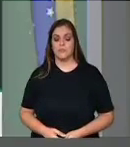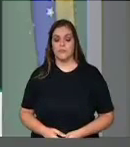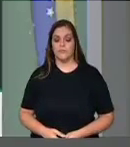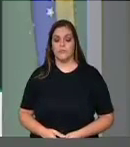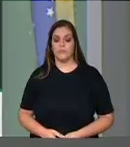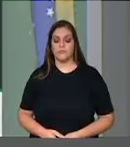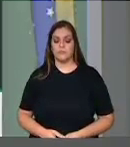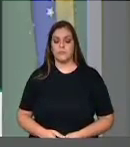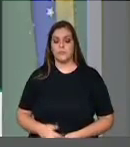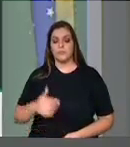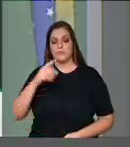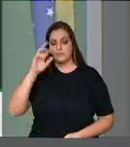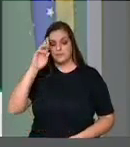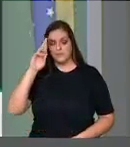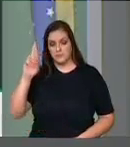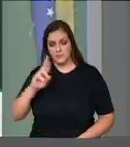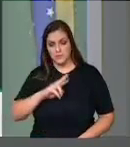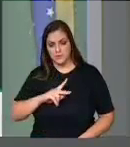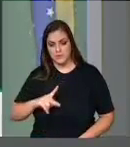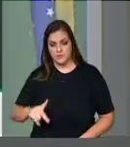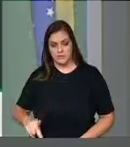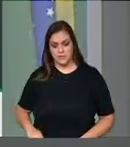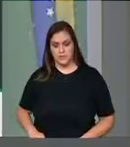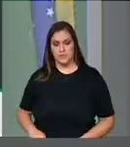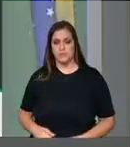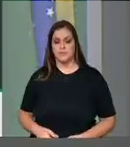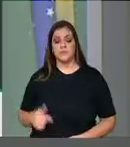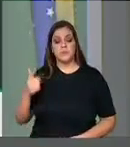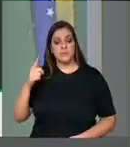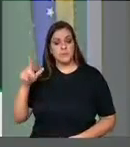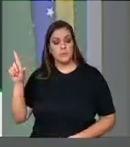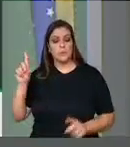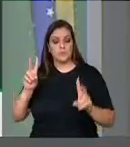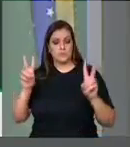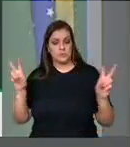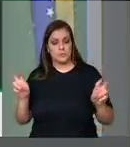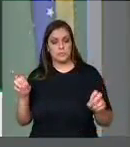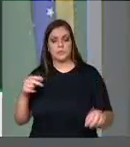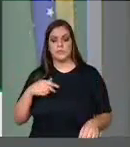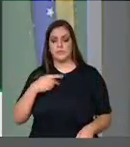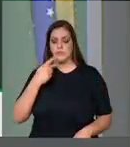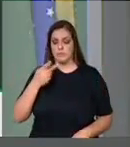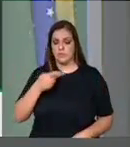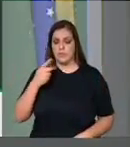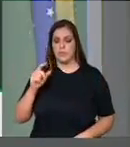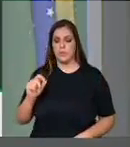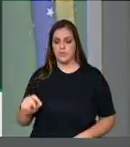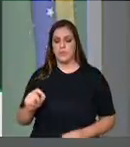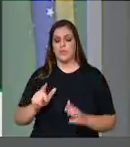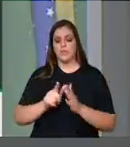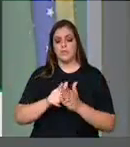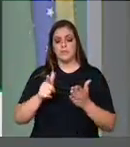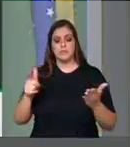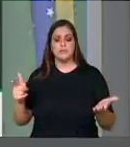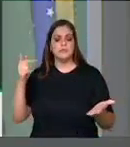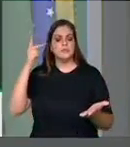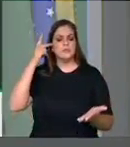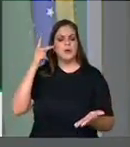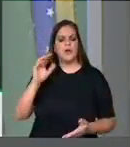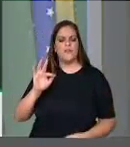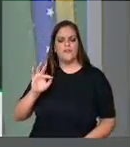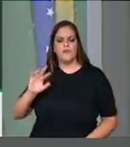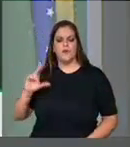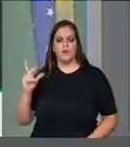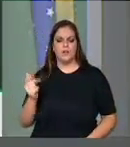presidente, eu queria aqui também me reportar a uma reportagem da Folha de São